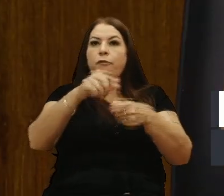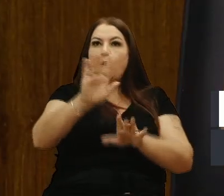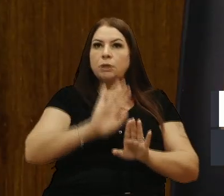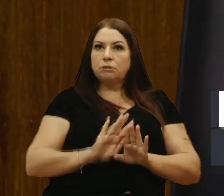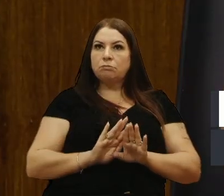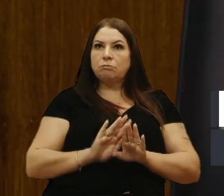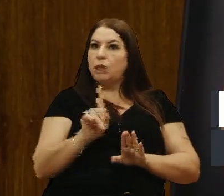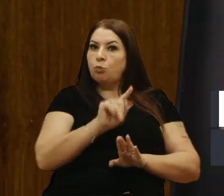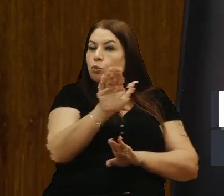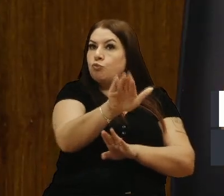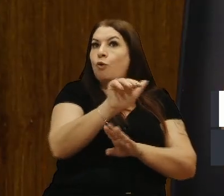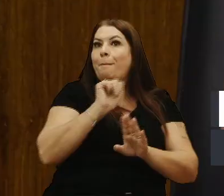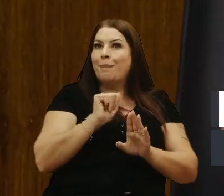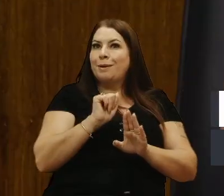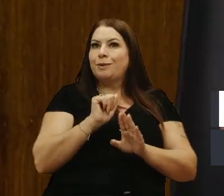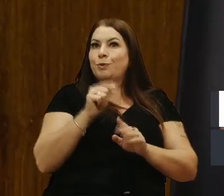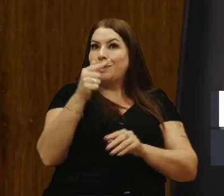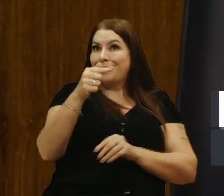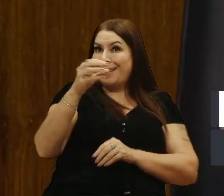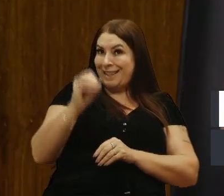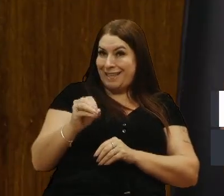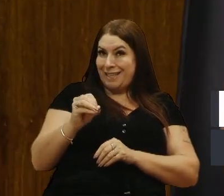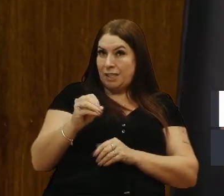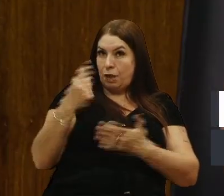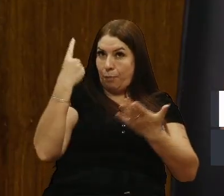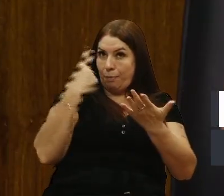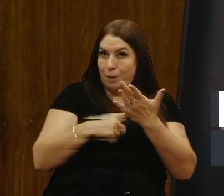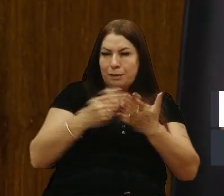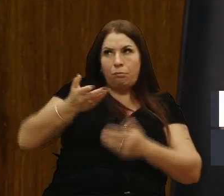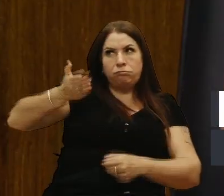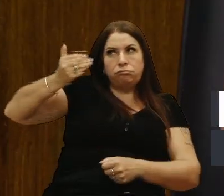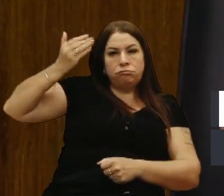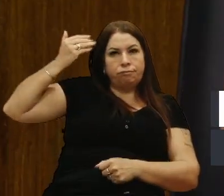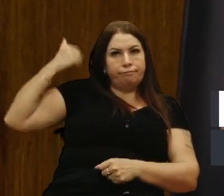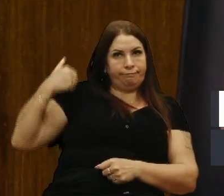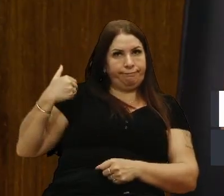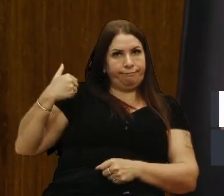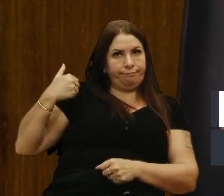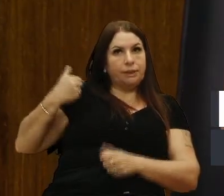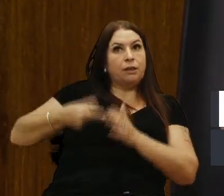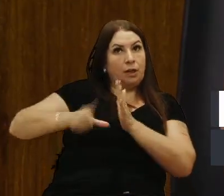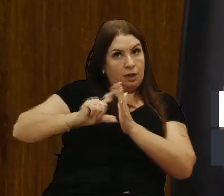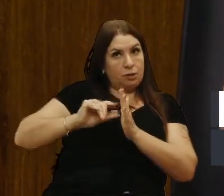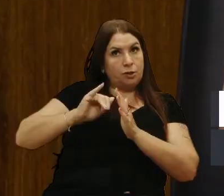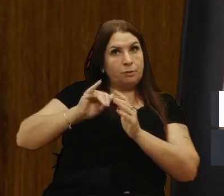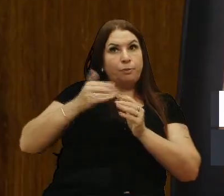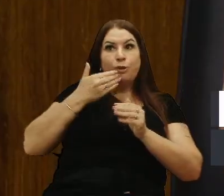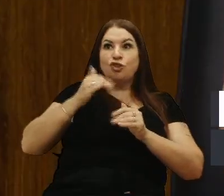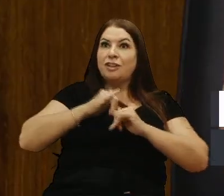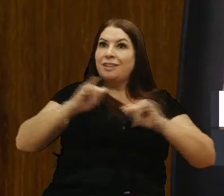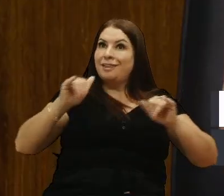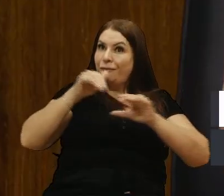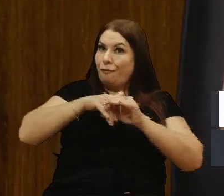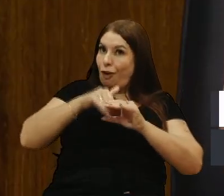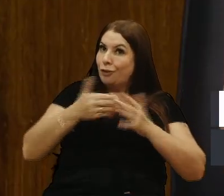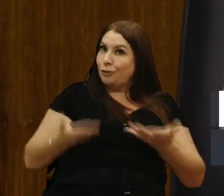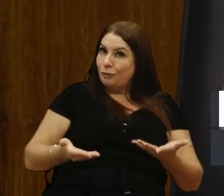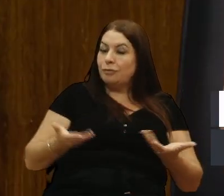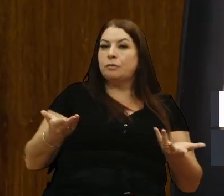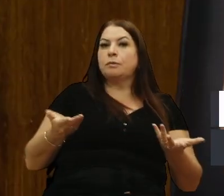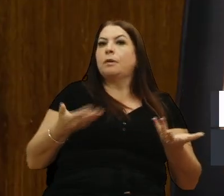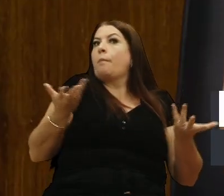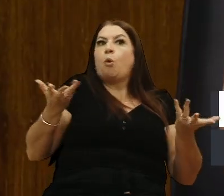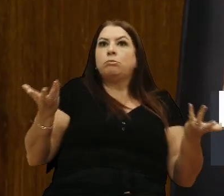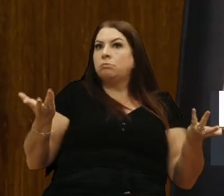se não estão chamando os 70, que foi o compromisso desde a época de antes da campanha, né? Enfim, então, para